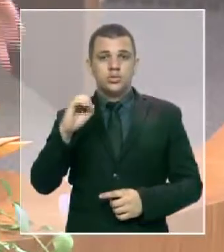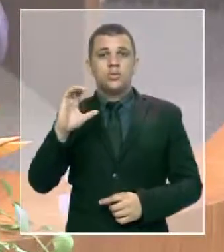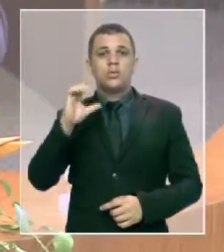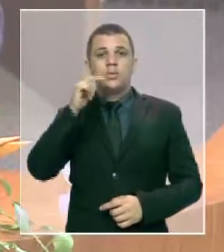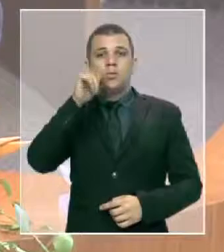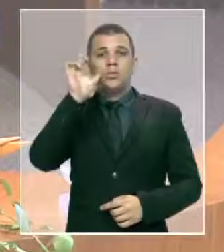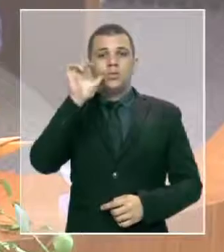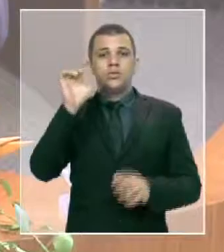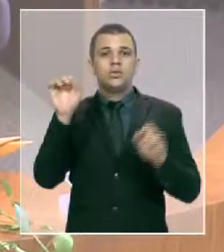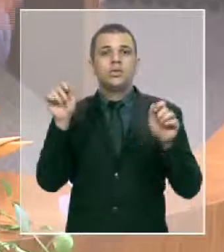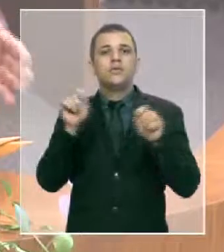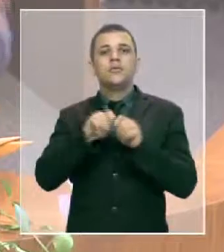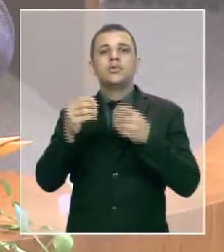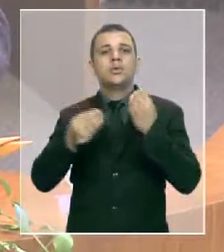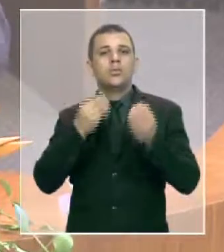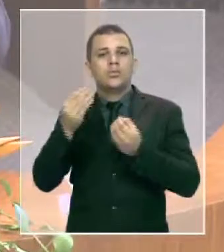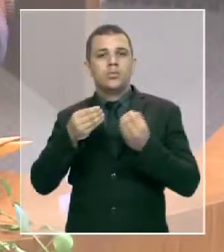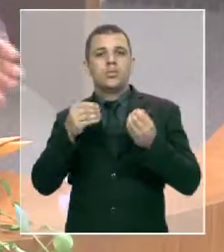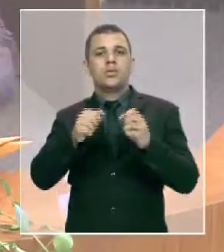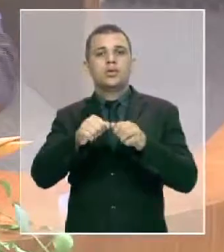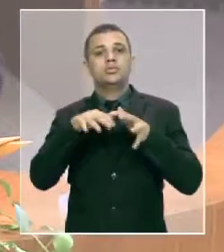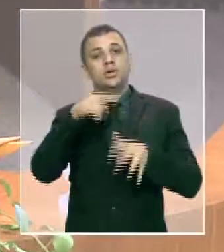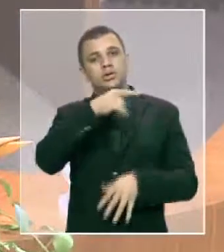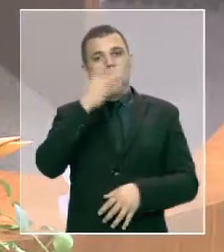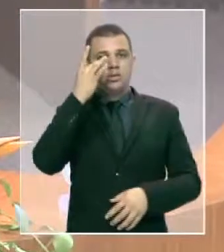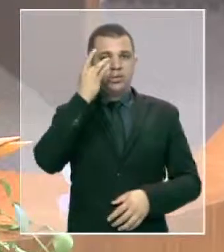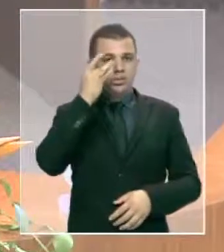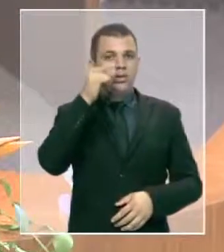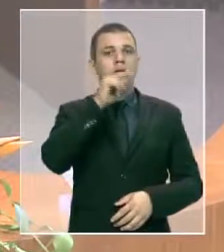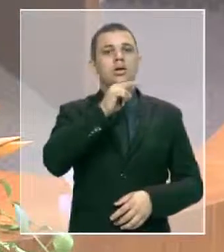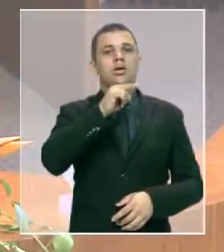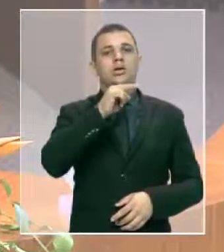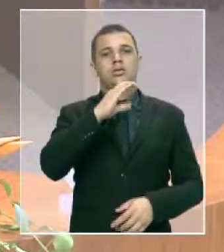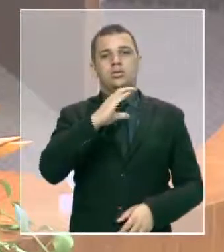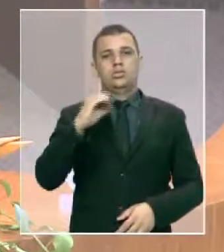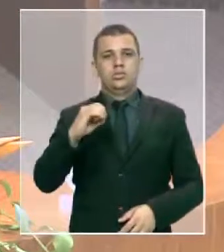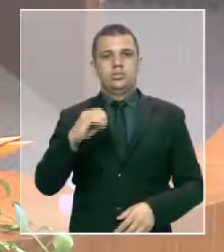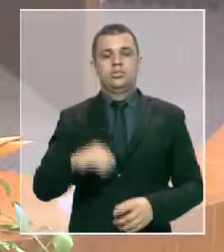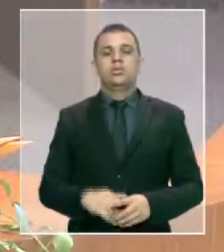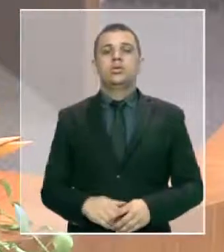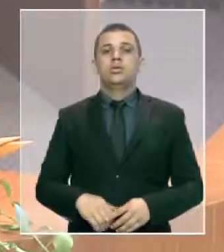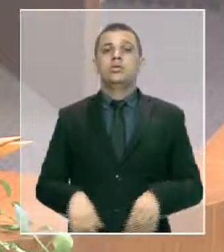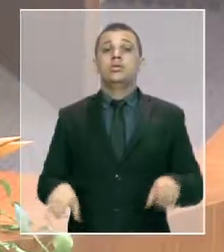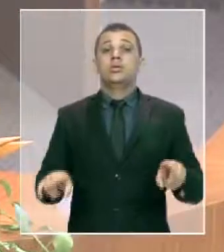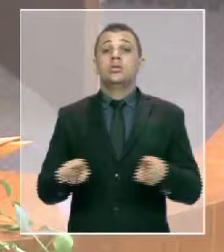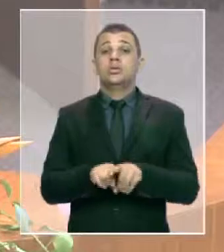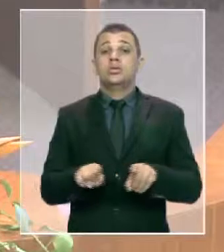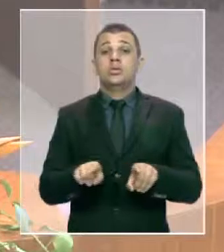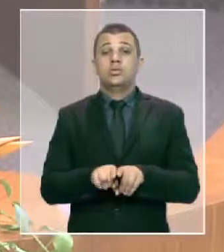em loco, realizada ontem no local, na cidade operária. E aí, atenção,